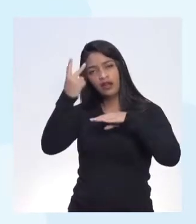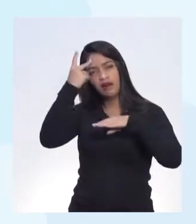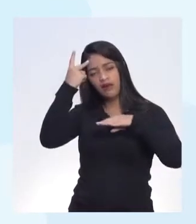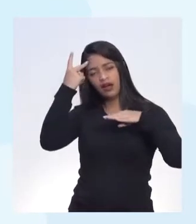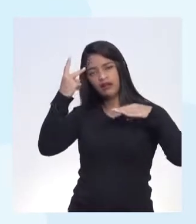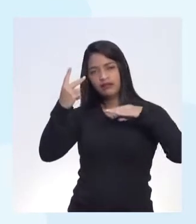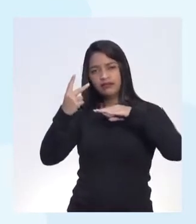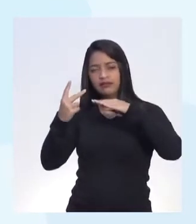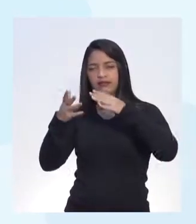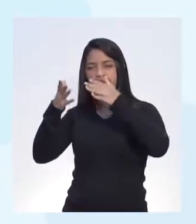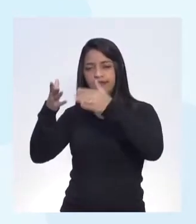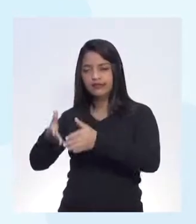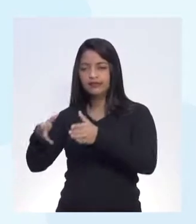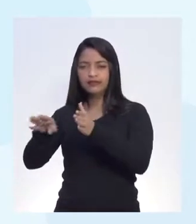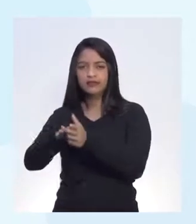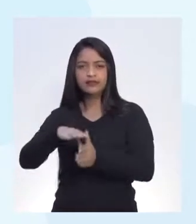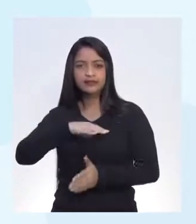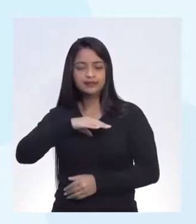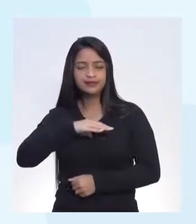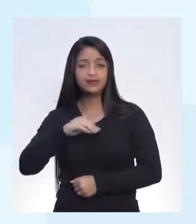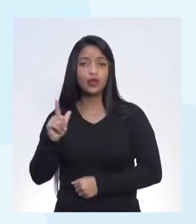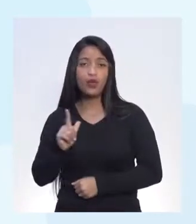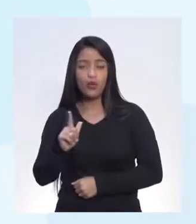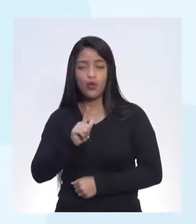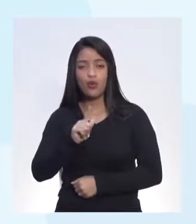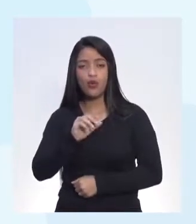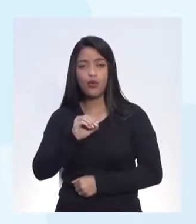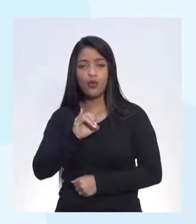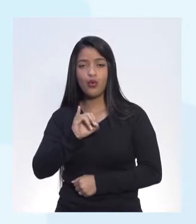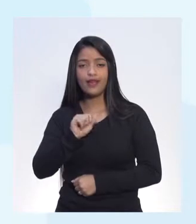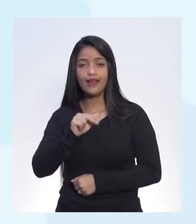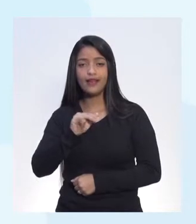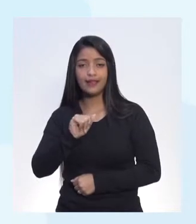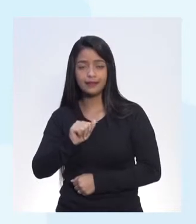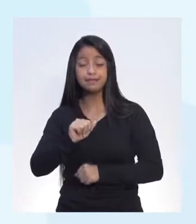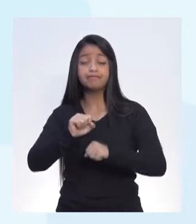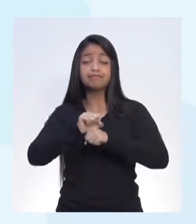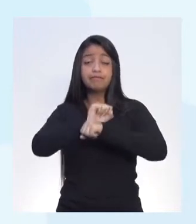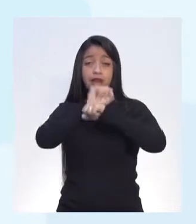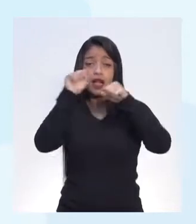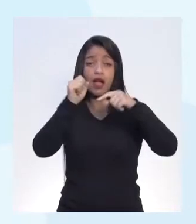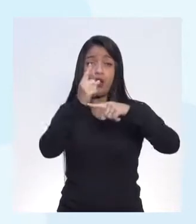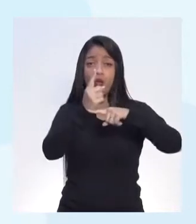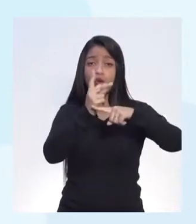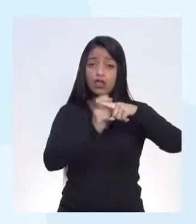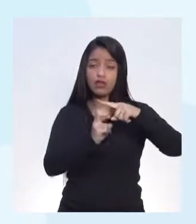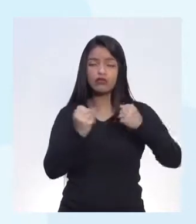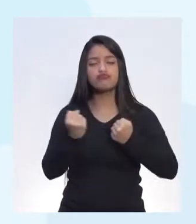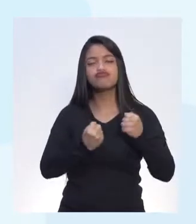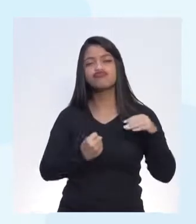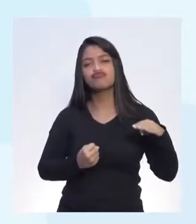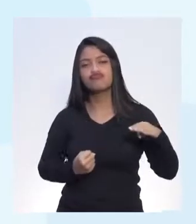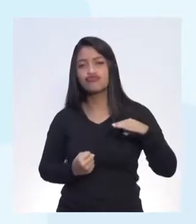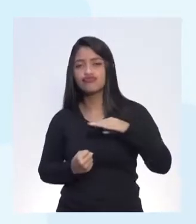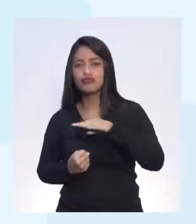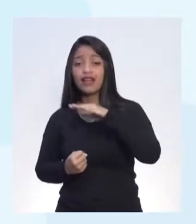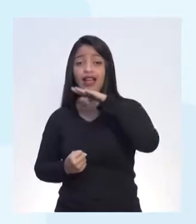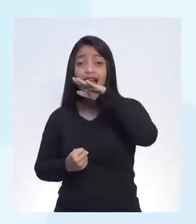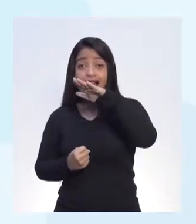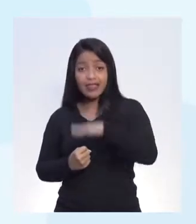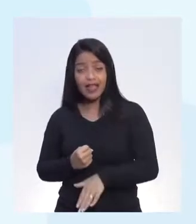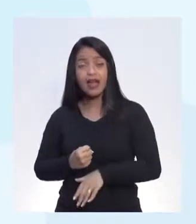bem? Pela manhã, ele percorreu 1/5 e à tarde, mais 1/3 da distância entre as